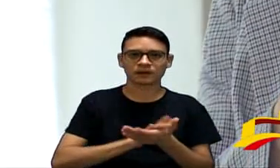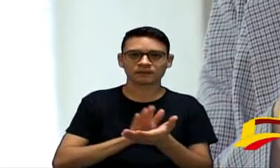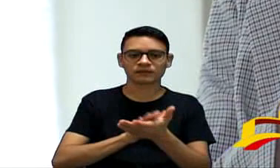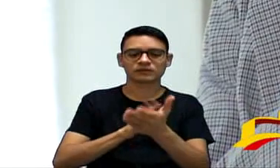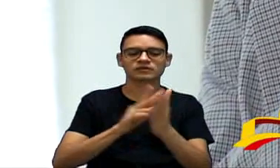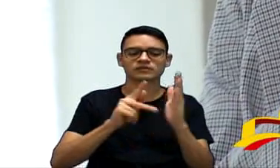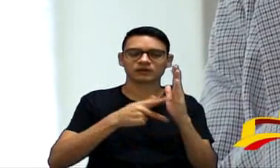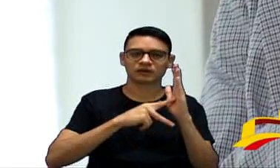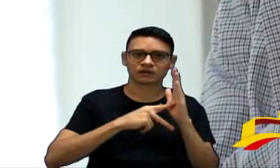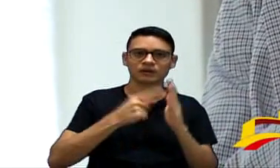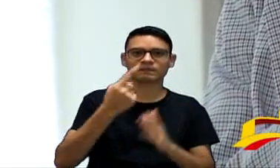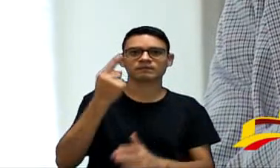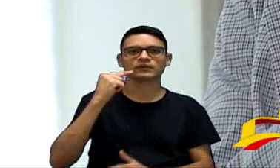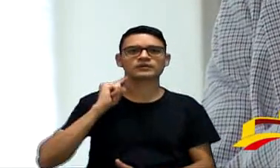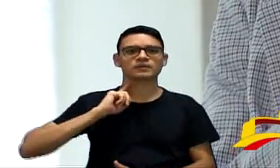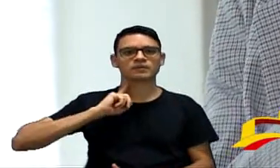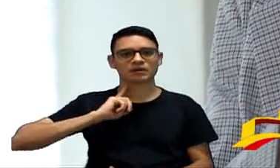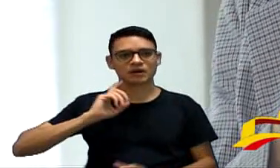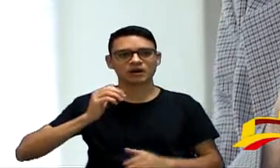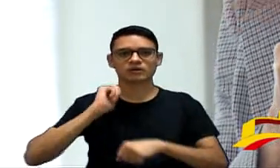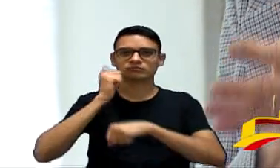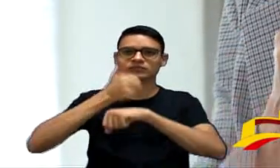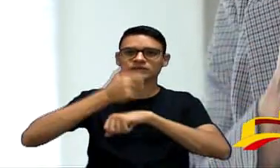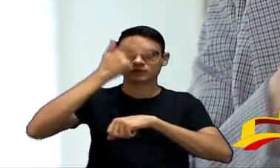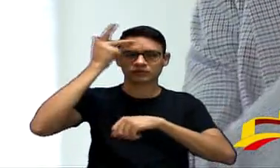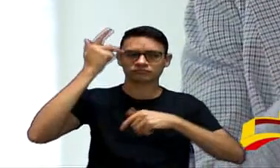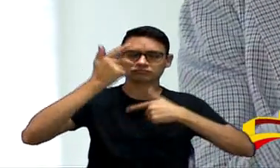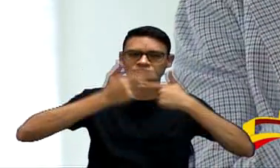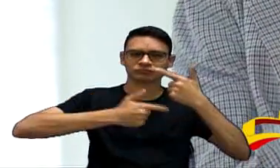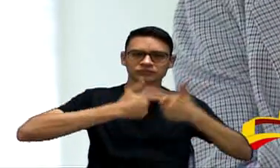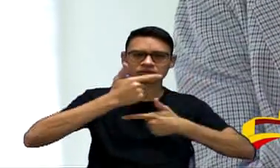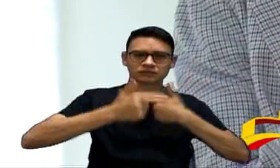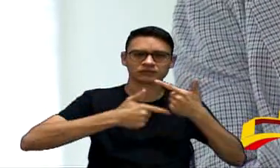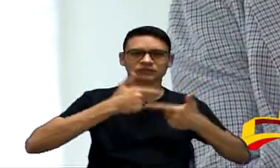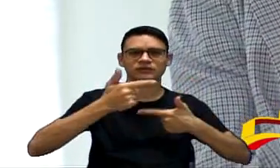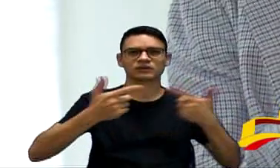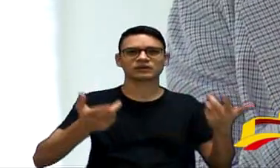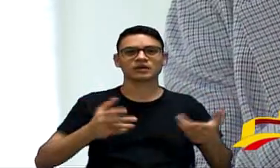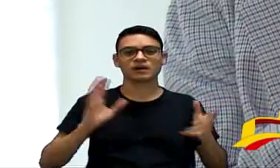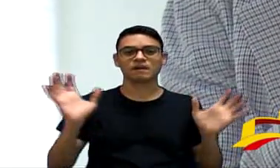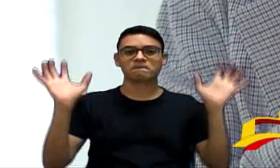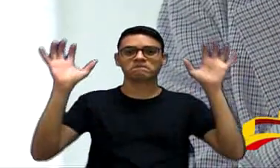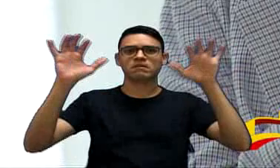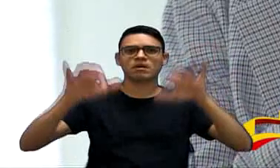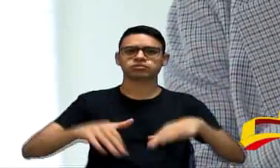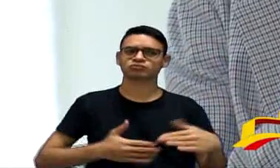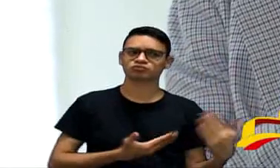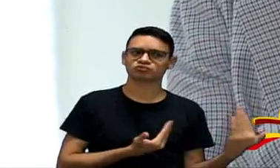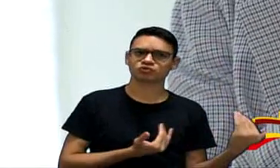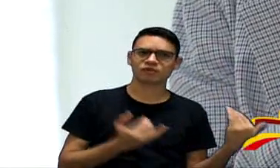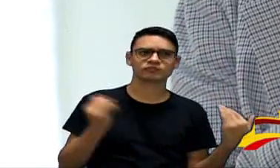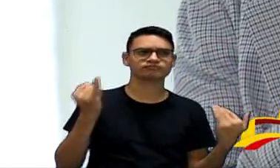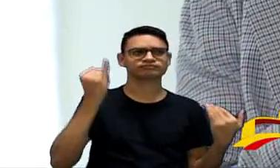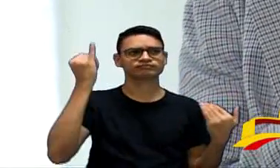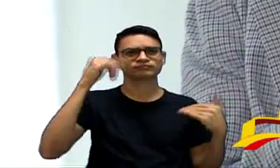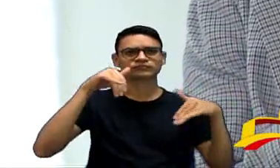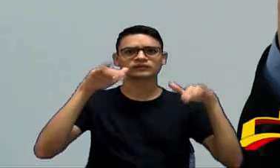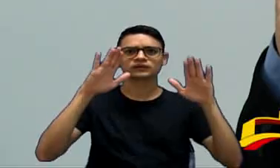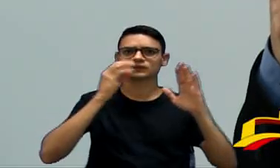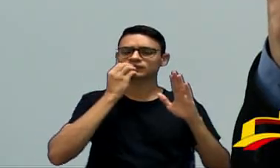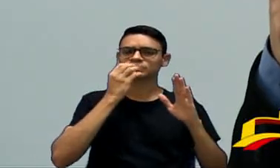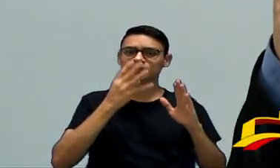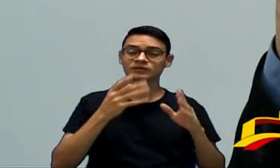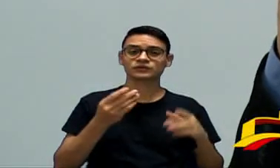população, 1º de maio, homenageando os trabalhadores, mas nós estávamos lá, de fato, com a presença de um público jovem fantástico. Deveríamos ter, né, vereadora,